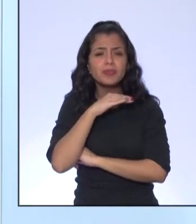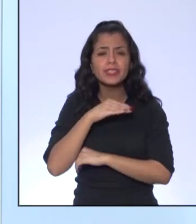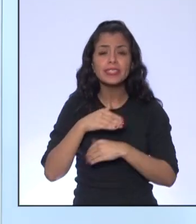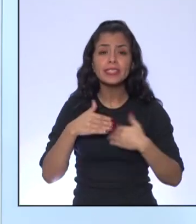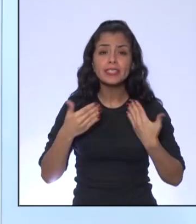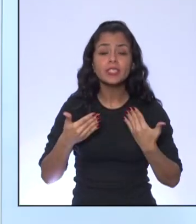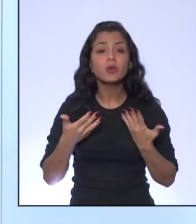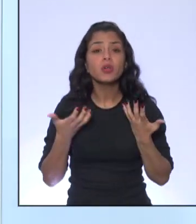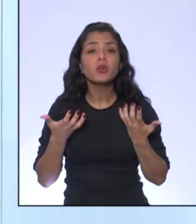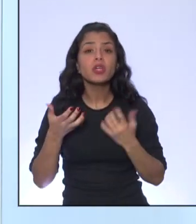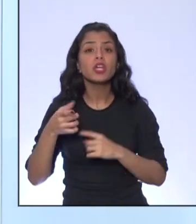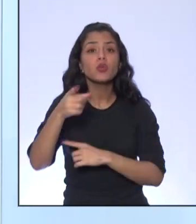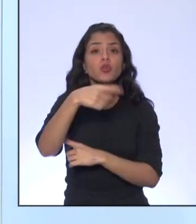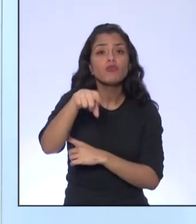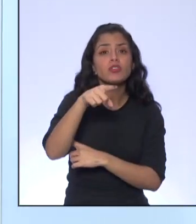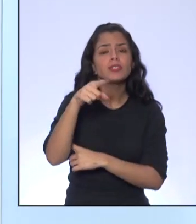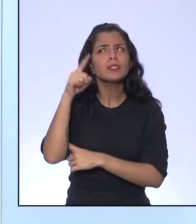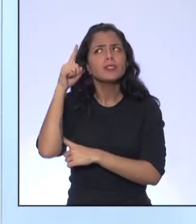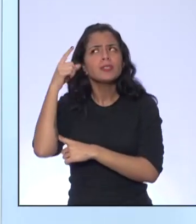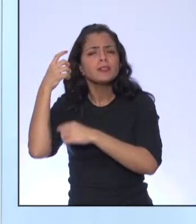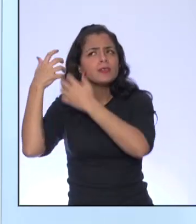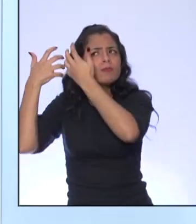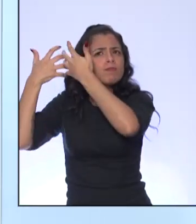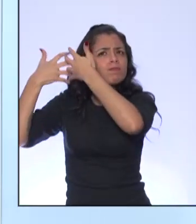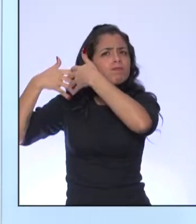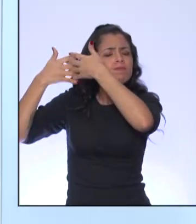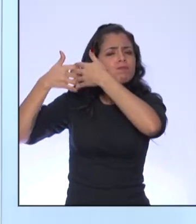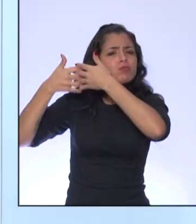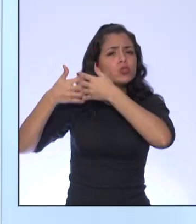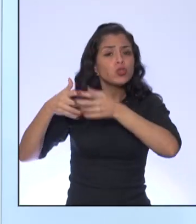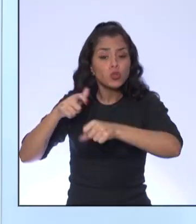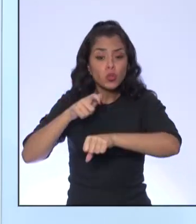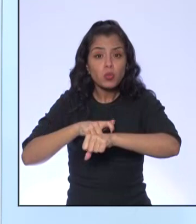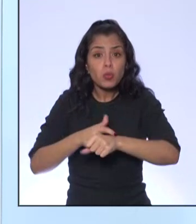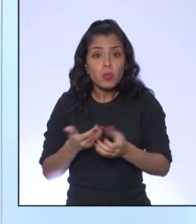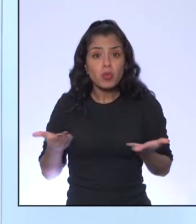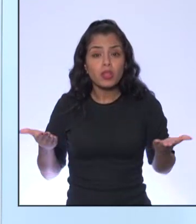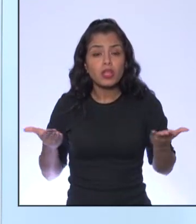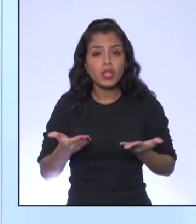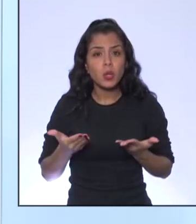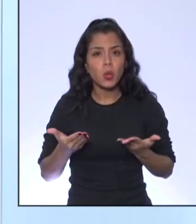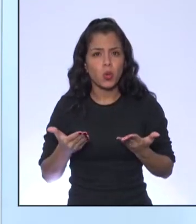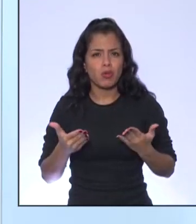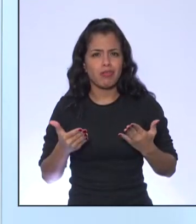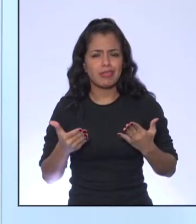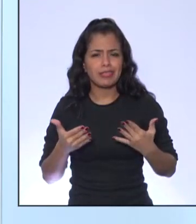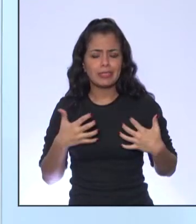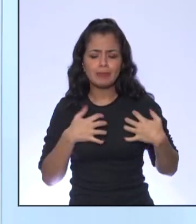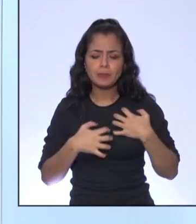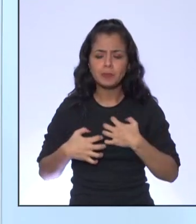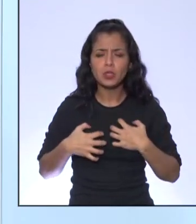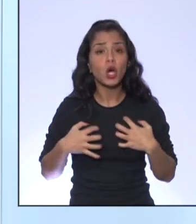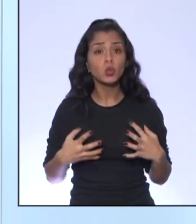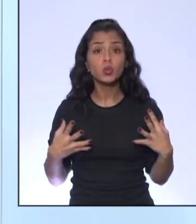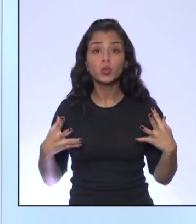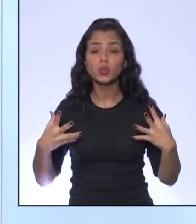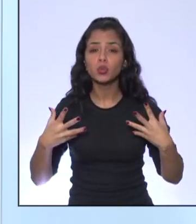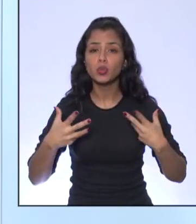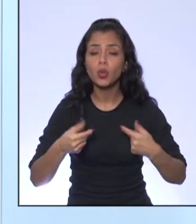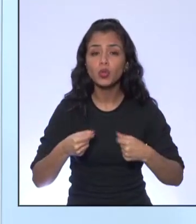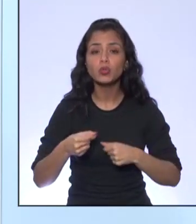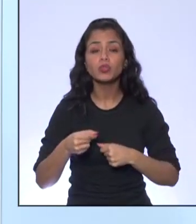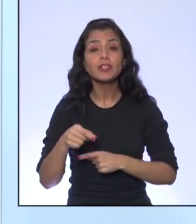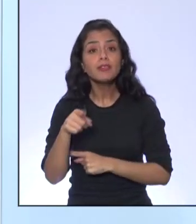Eu gostaria que vocês refletissem sobre essa situação que nos aflige a todos e pensassem um